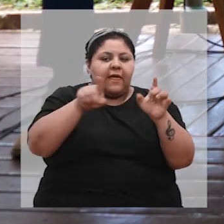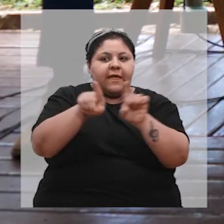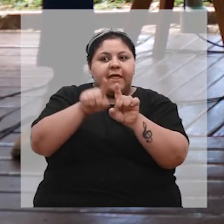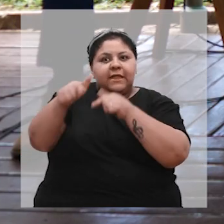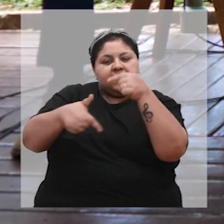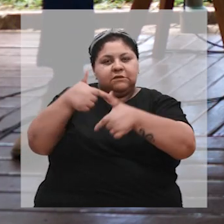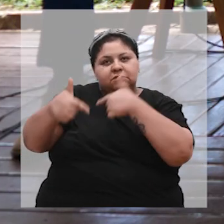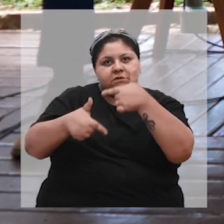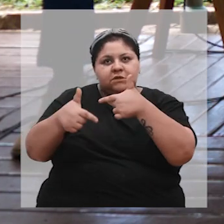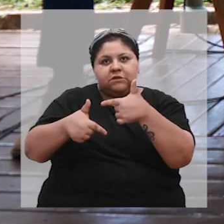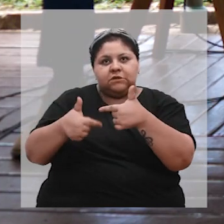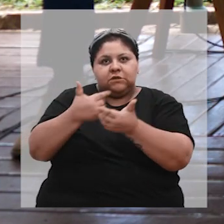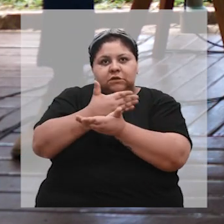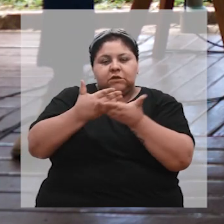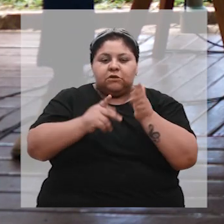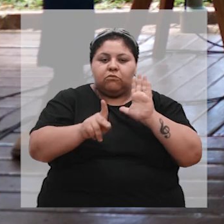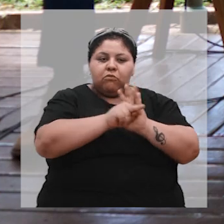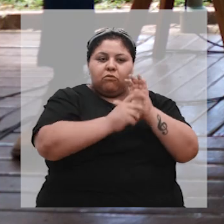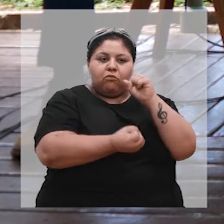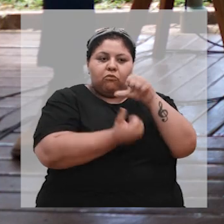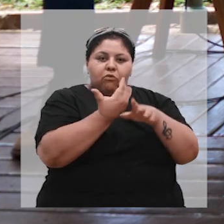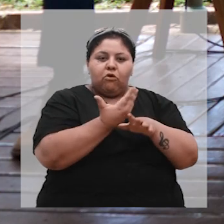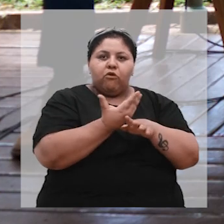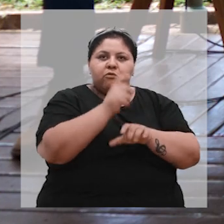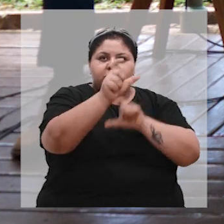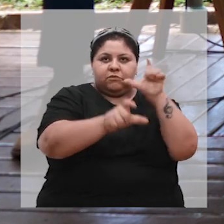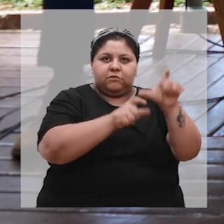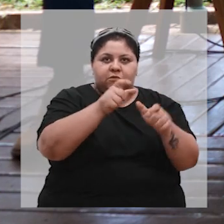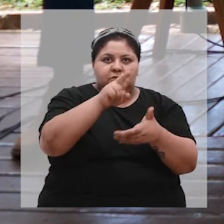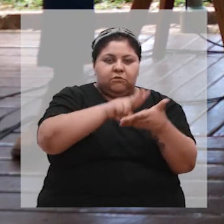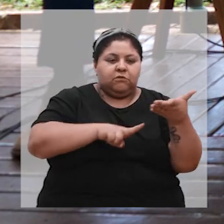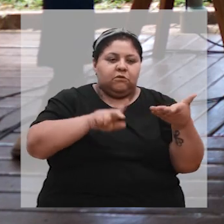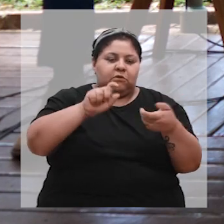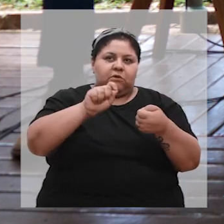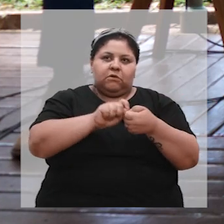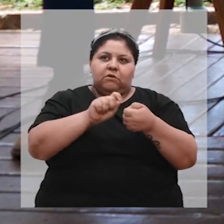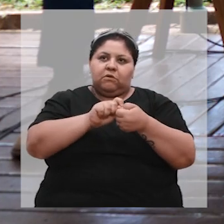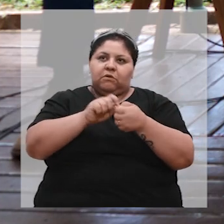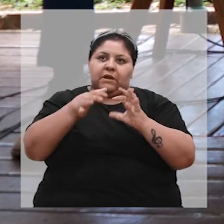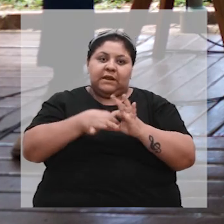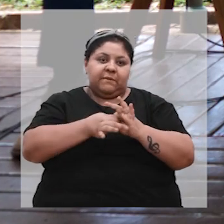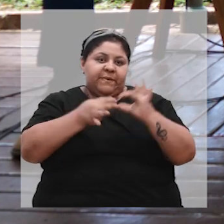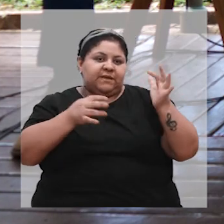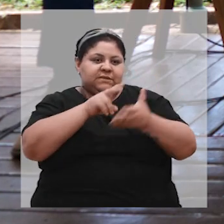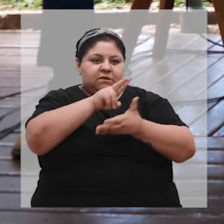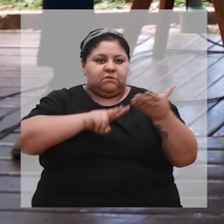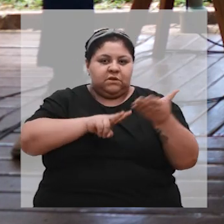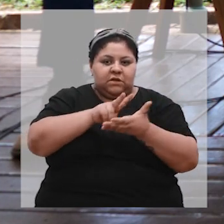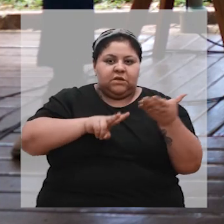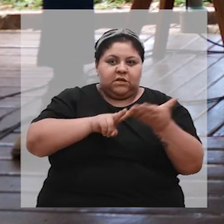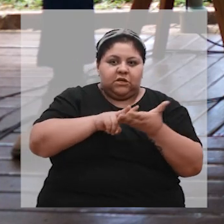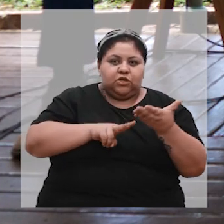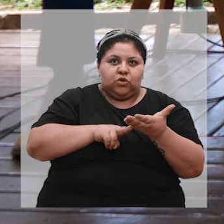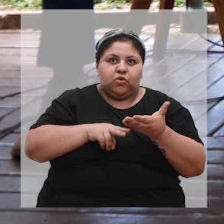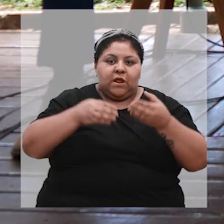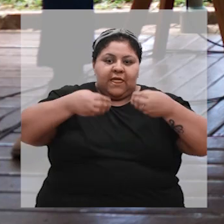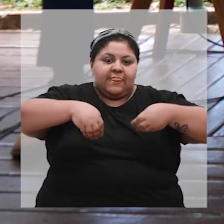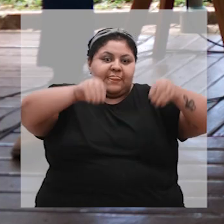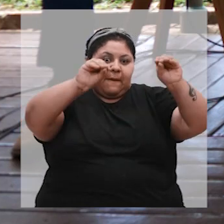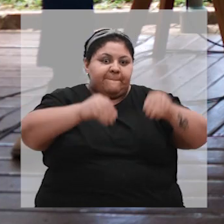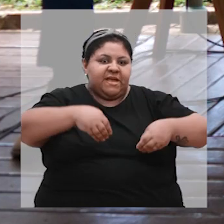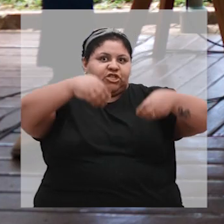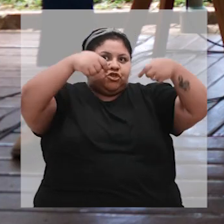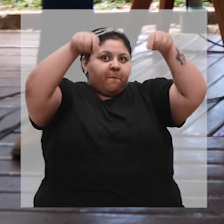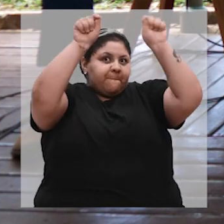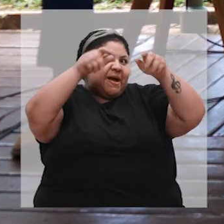Leitura, e a gente trabalha, então, desde os projetos de formação de leitores, né, o Passaporte da Leitura, Tapete Mágico, Escritor na